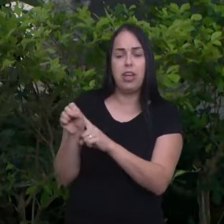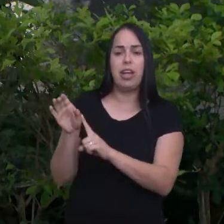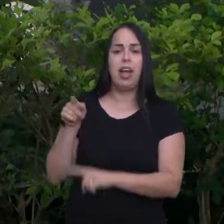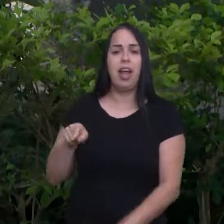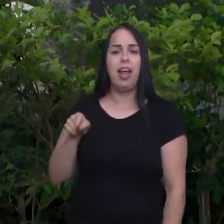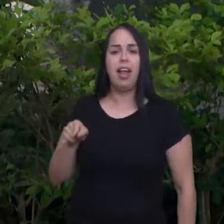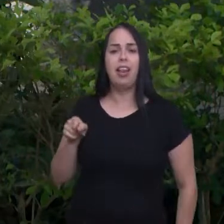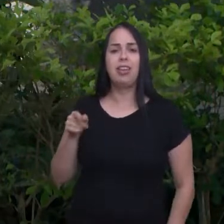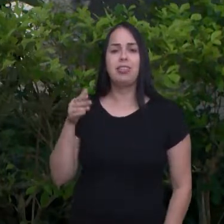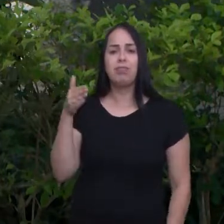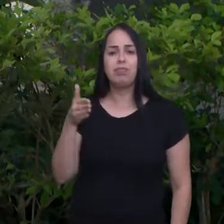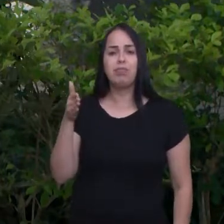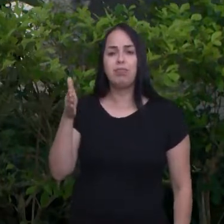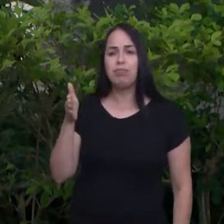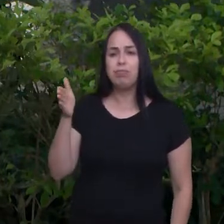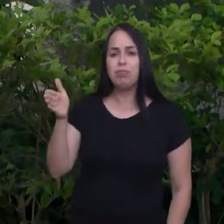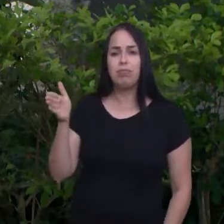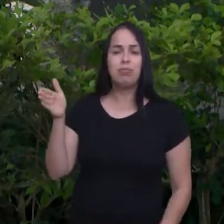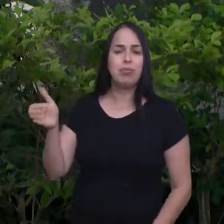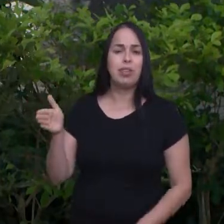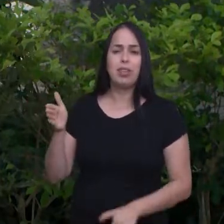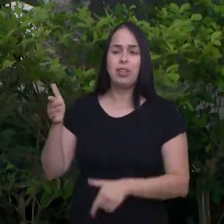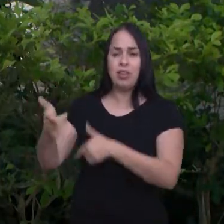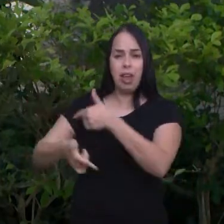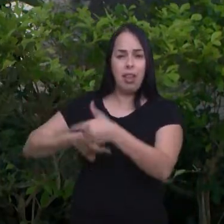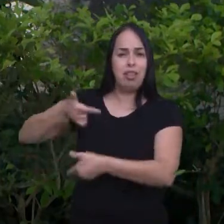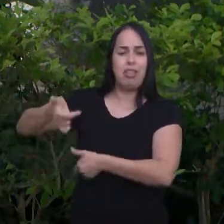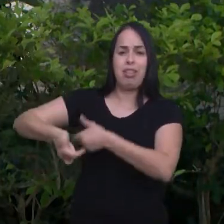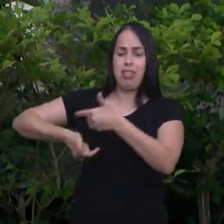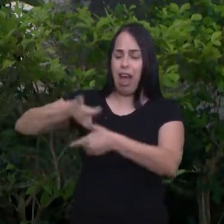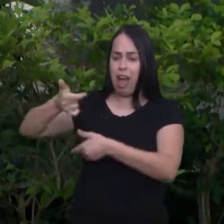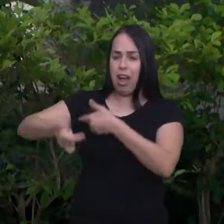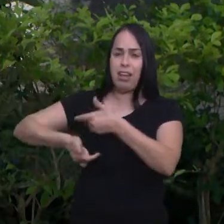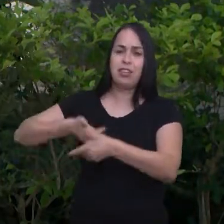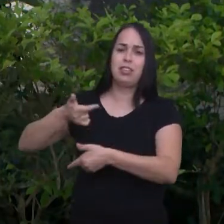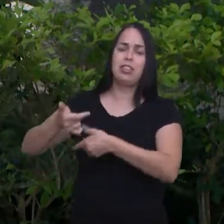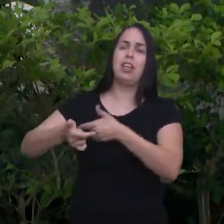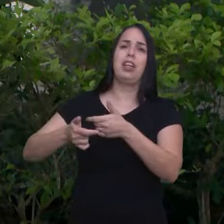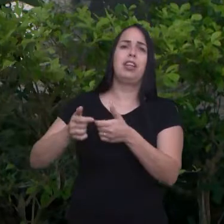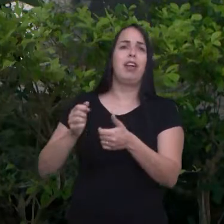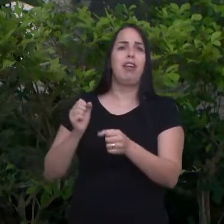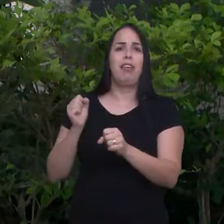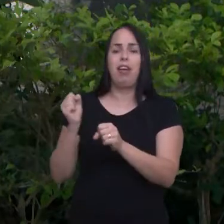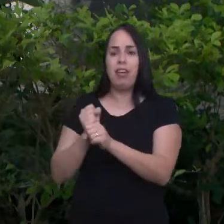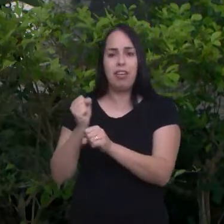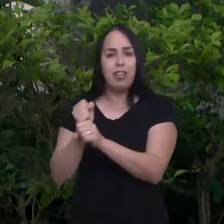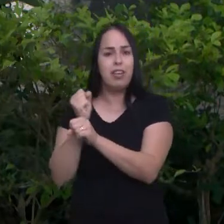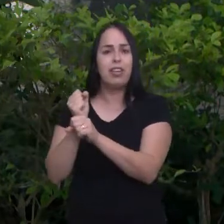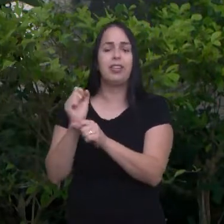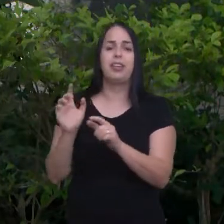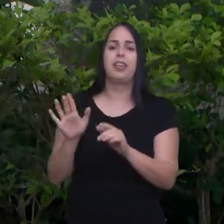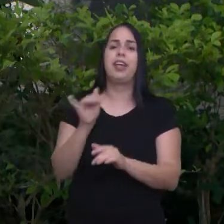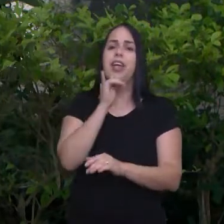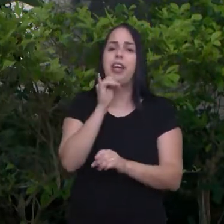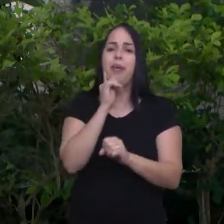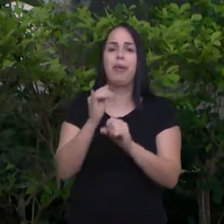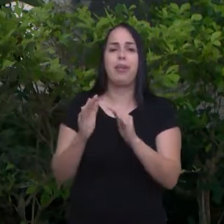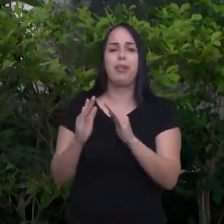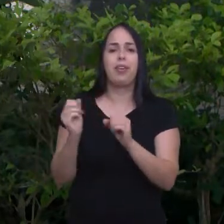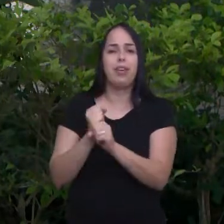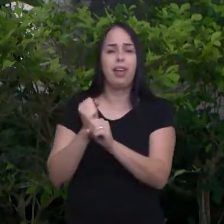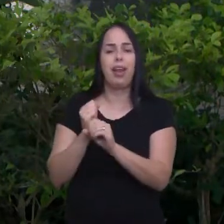em absoluta constância na construção, Vila Vicentina, Igreja